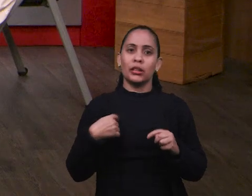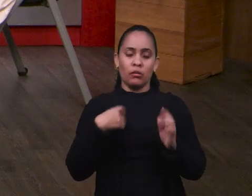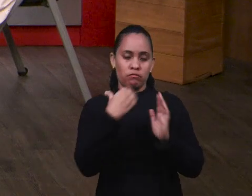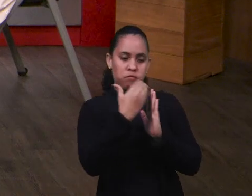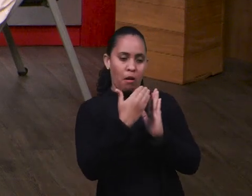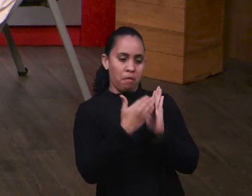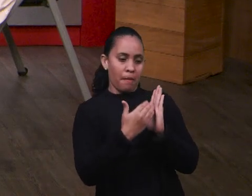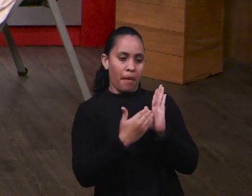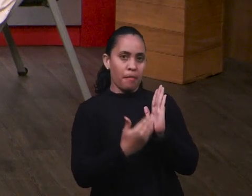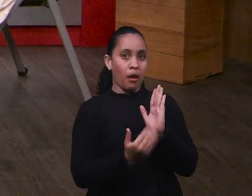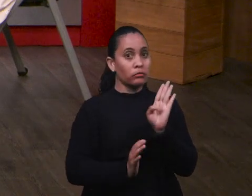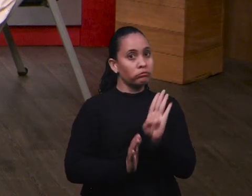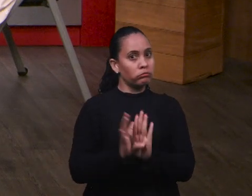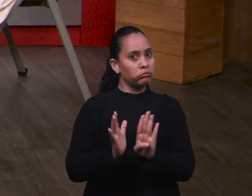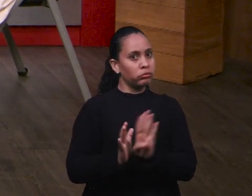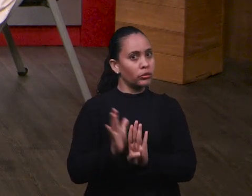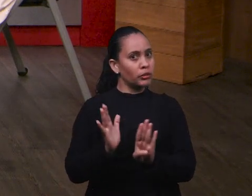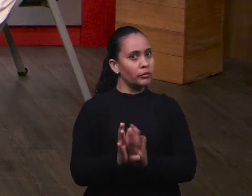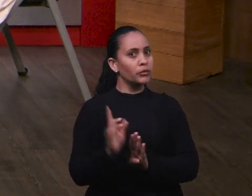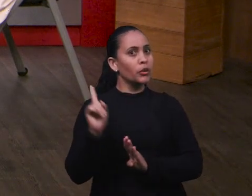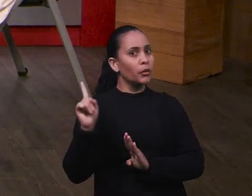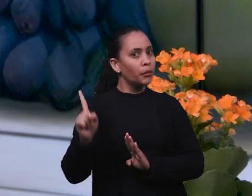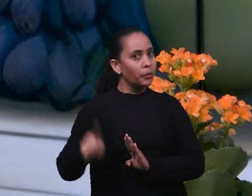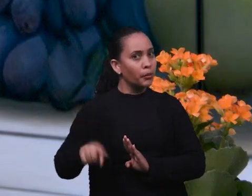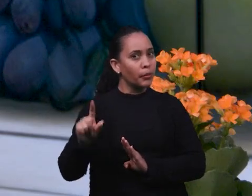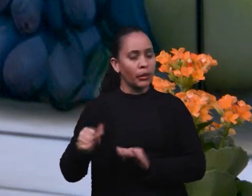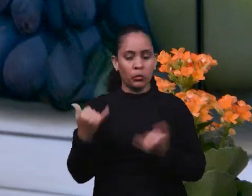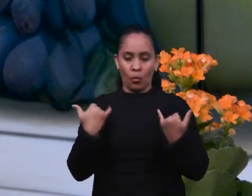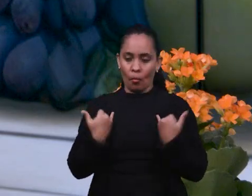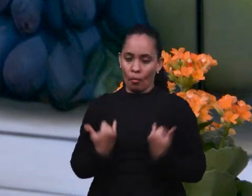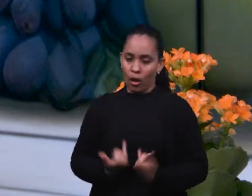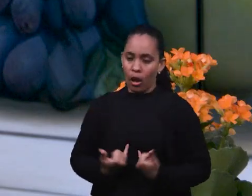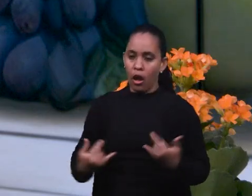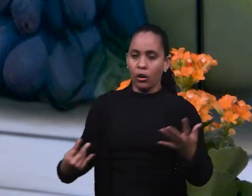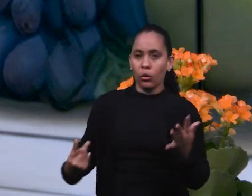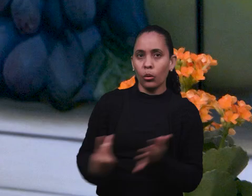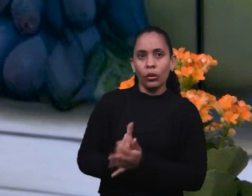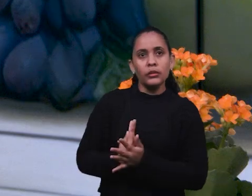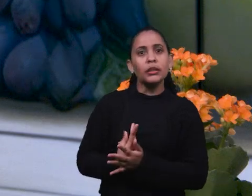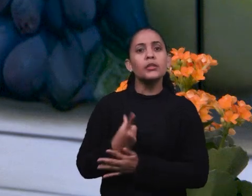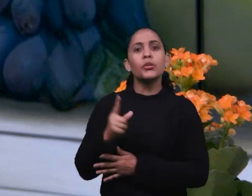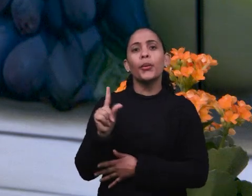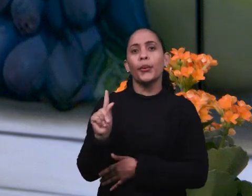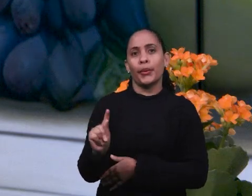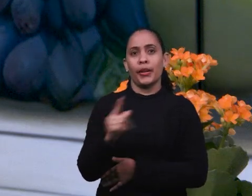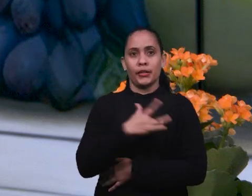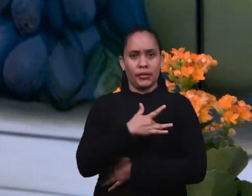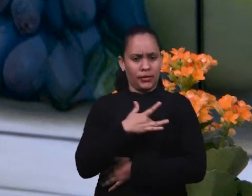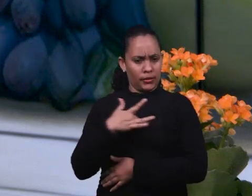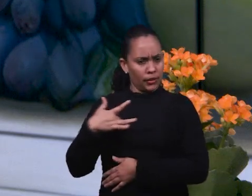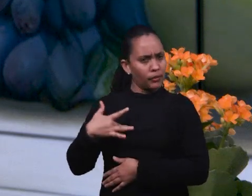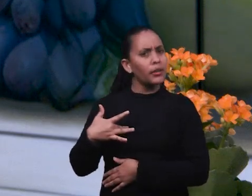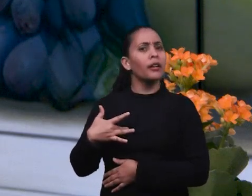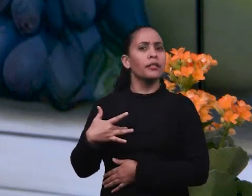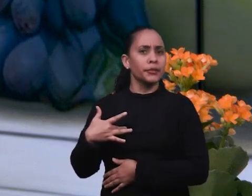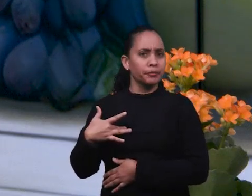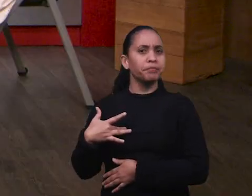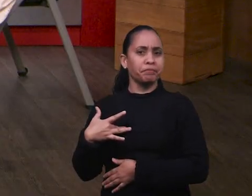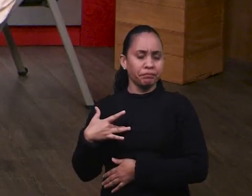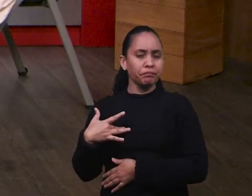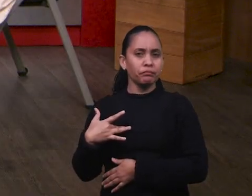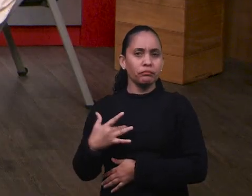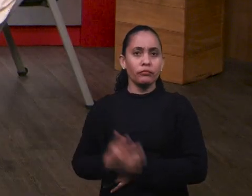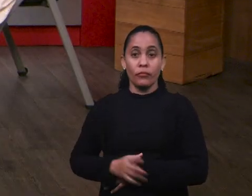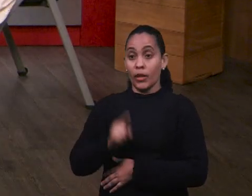da dieta, né, para que esse emagrecimento ele aconteça de forma mais eficaz, mais